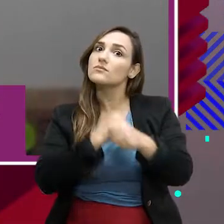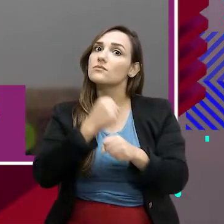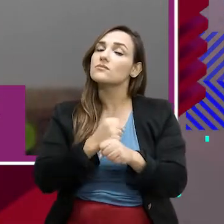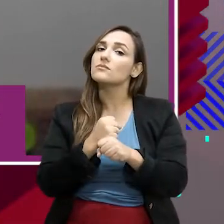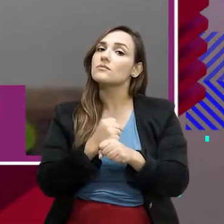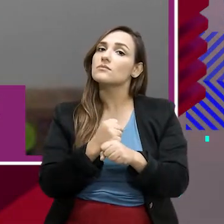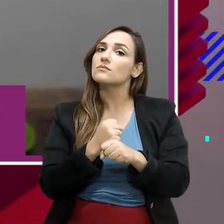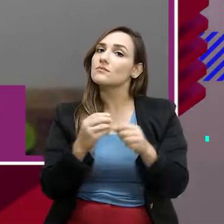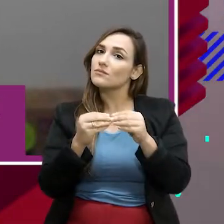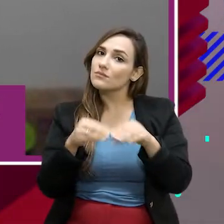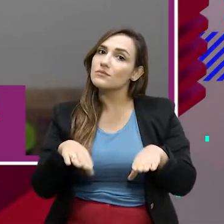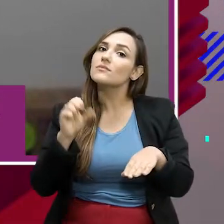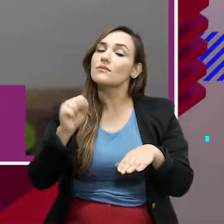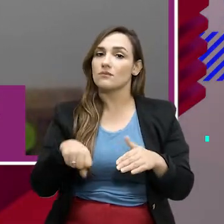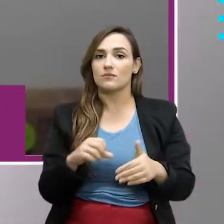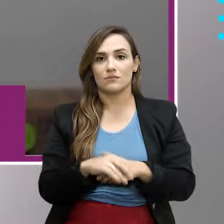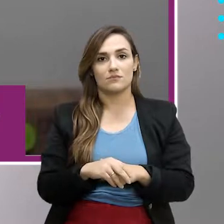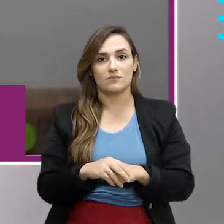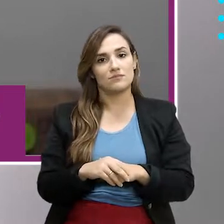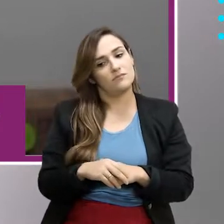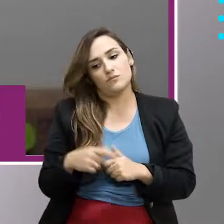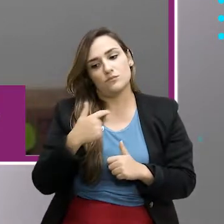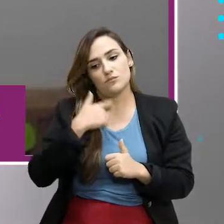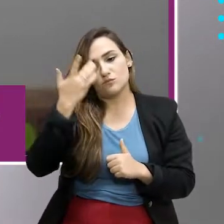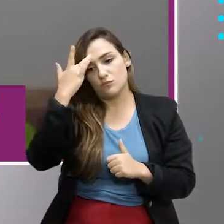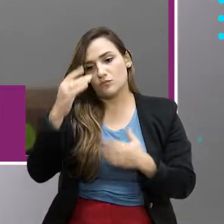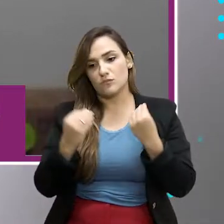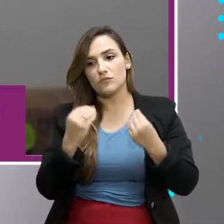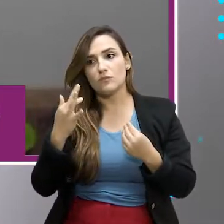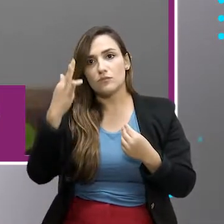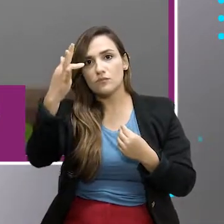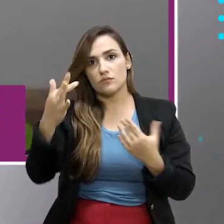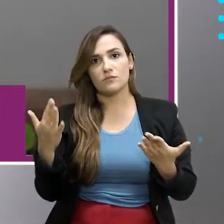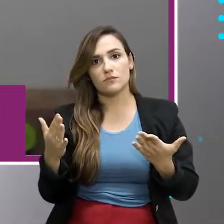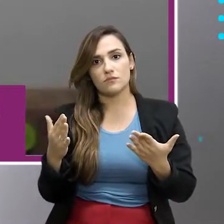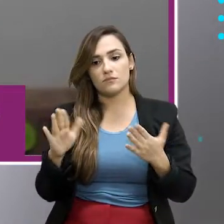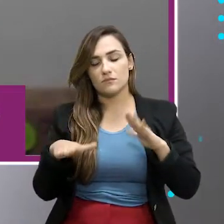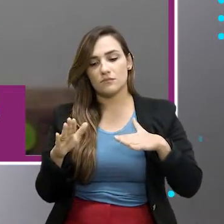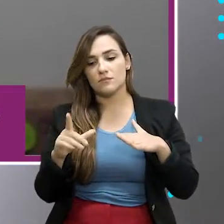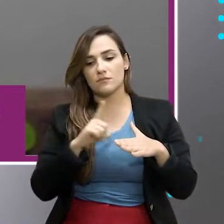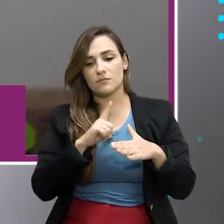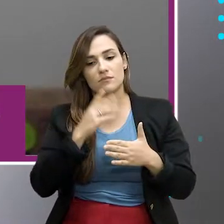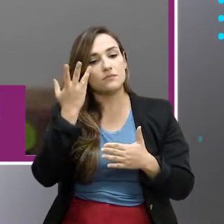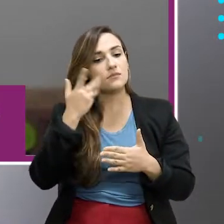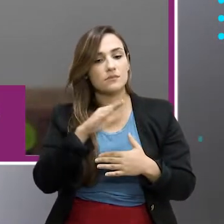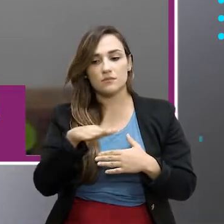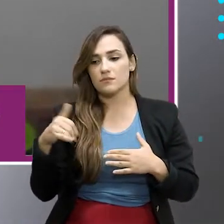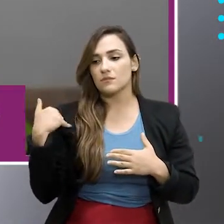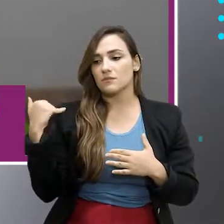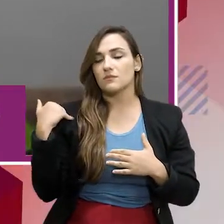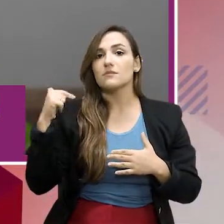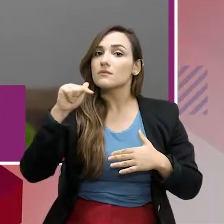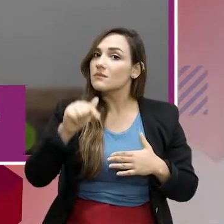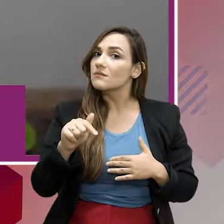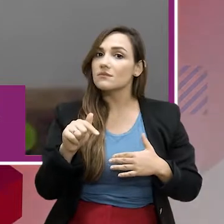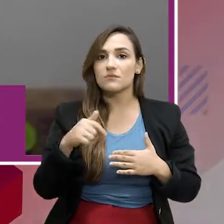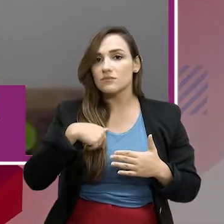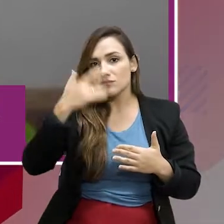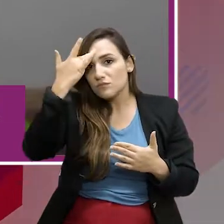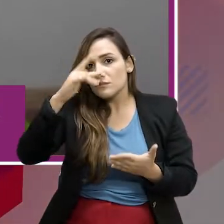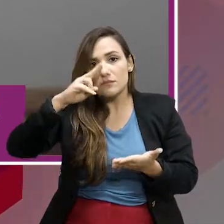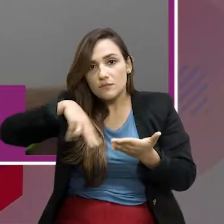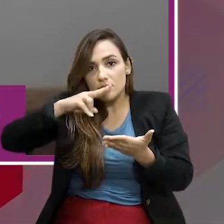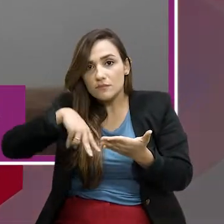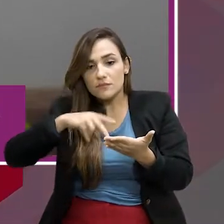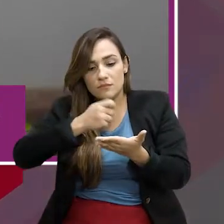por 2 anos, e a consequência disso nós vamos levar anos medindo, né? Então, criança de 7 anos